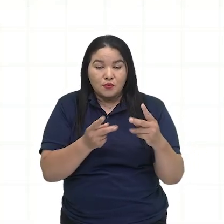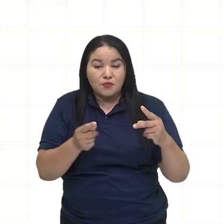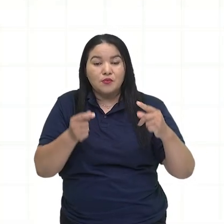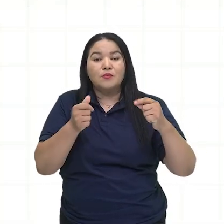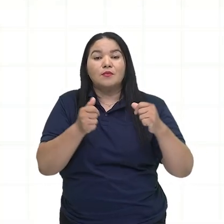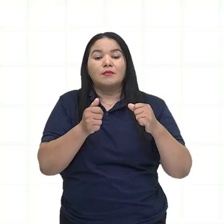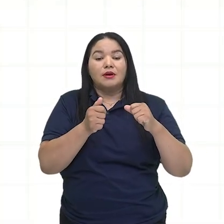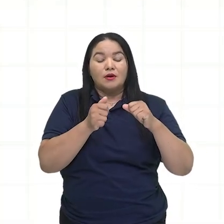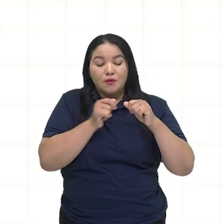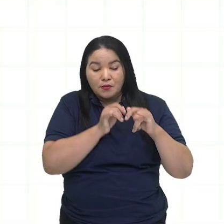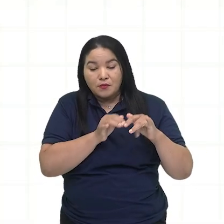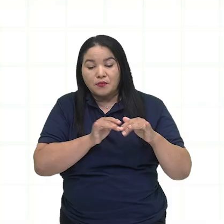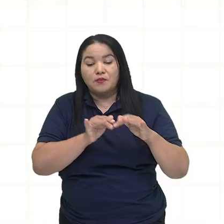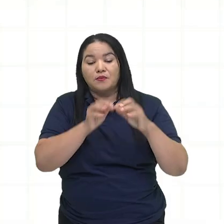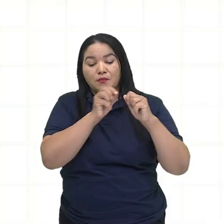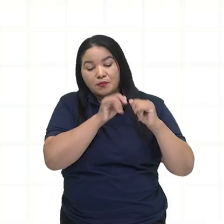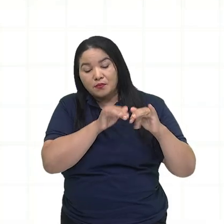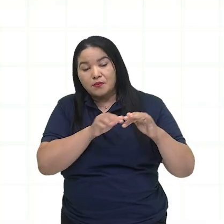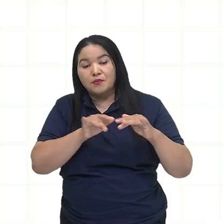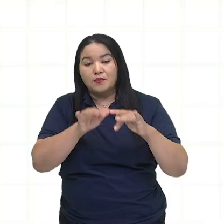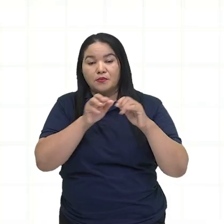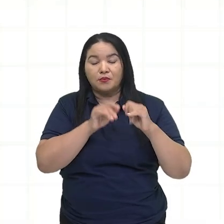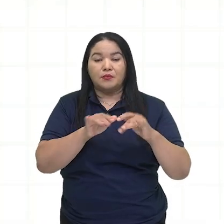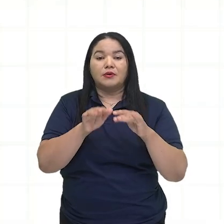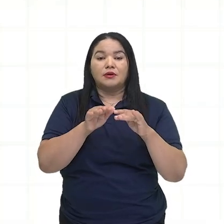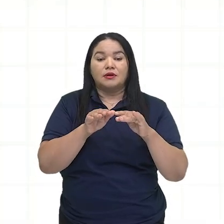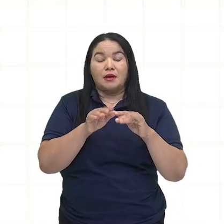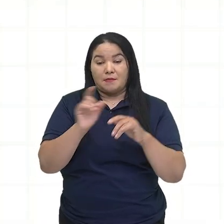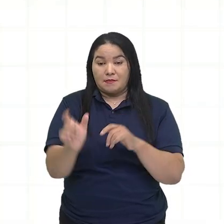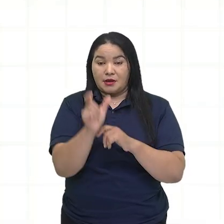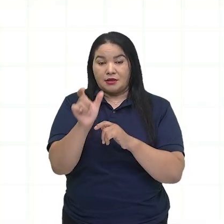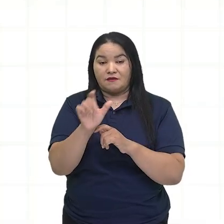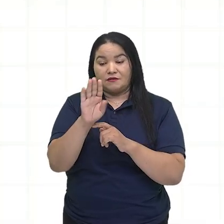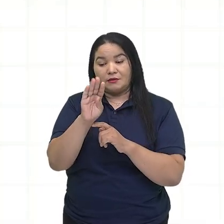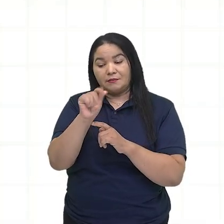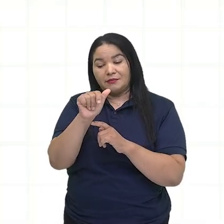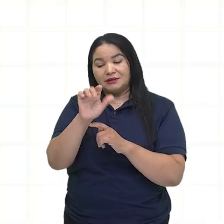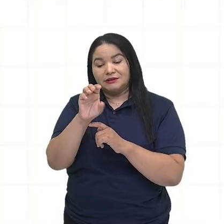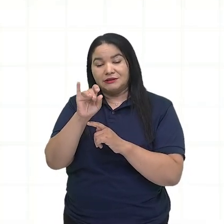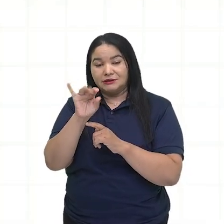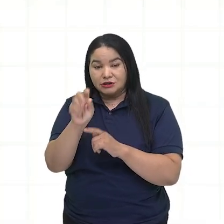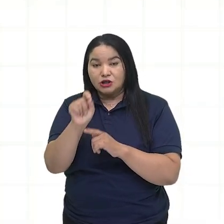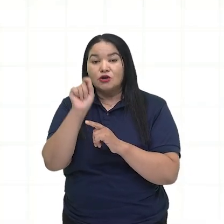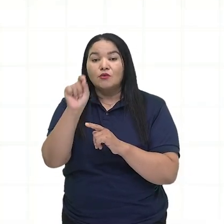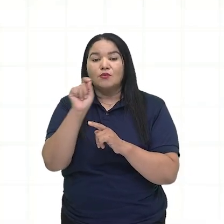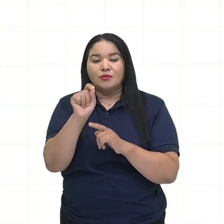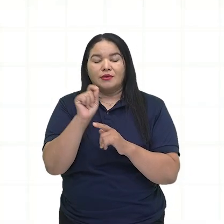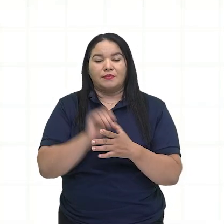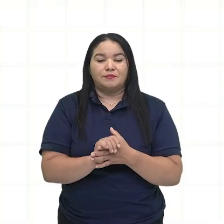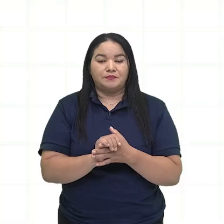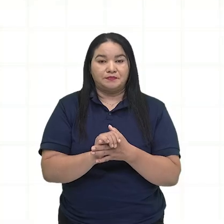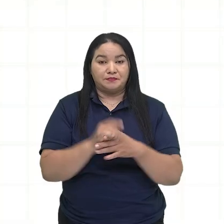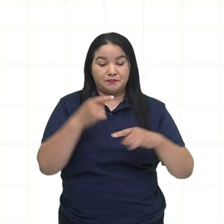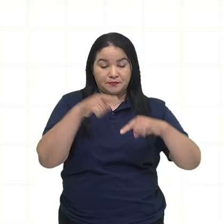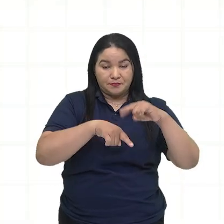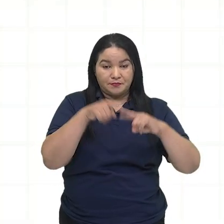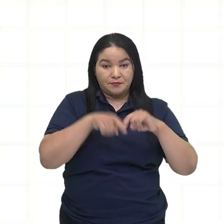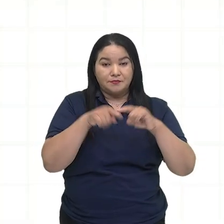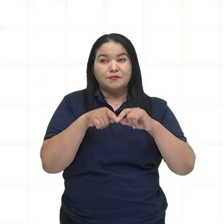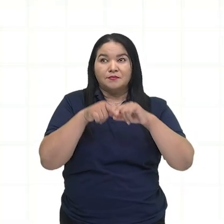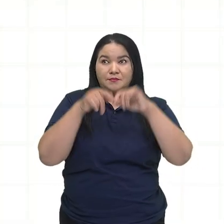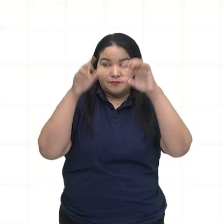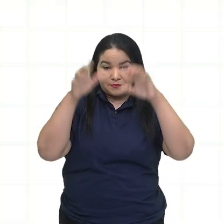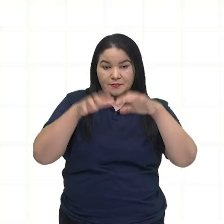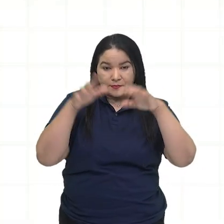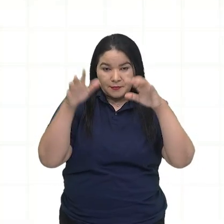ser alimentado. O termo bacia, ele vem do recolhimento da água das